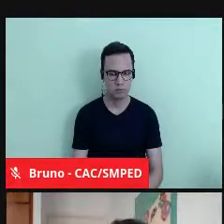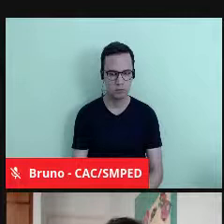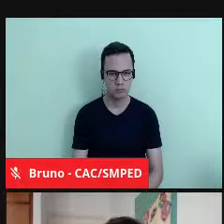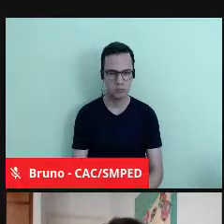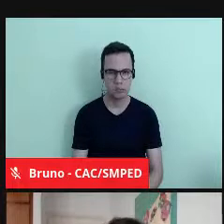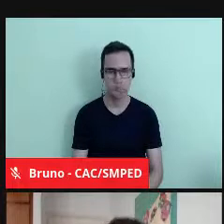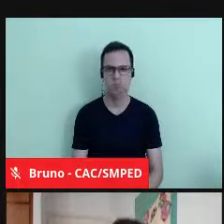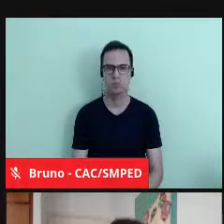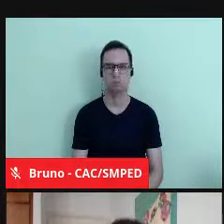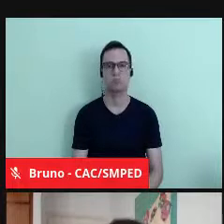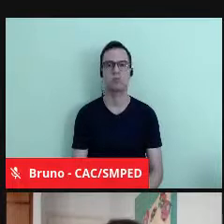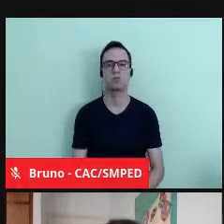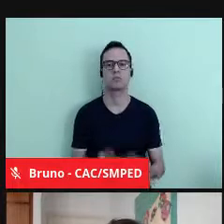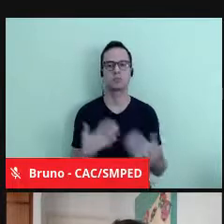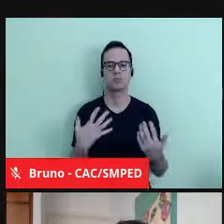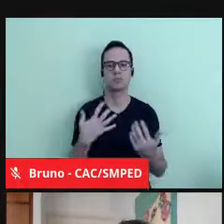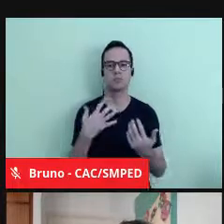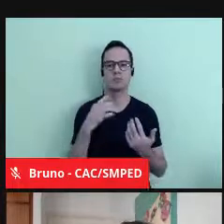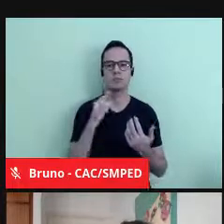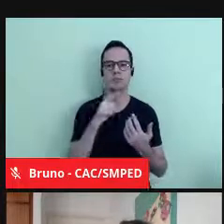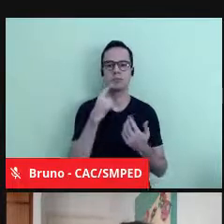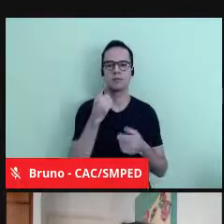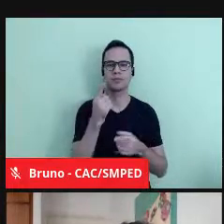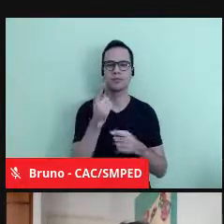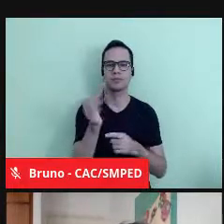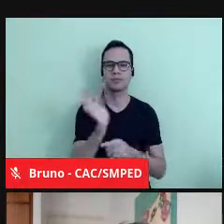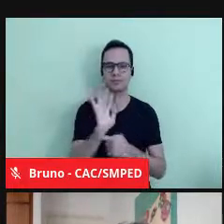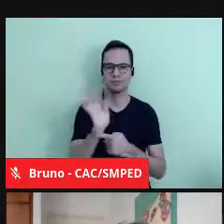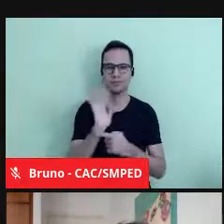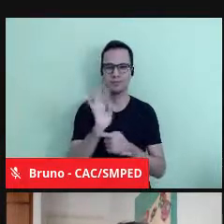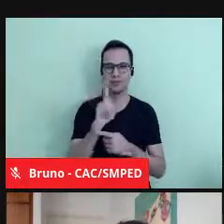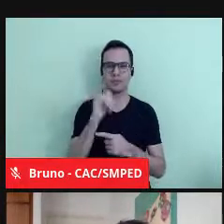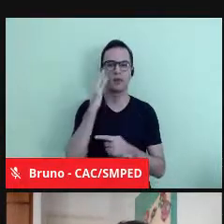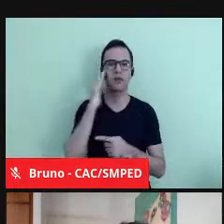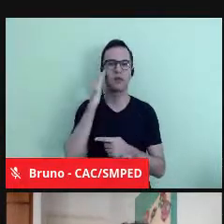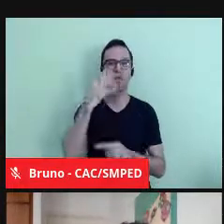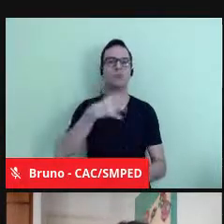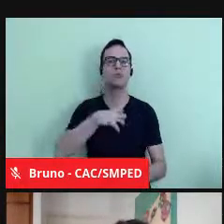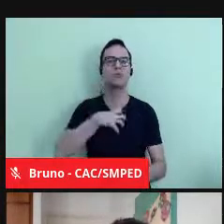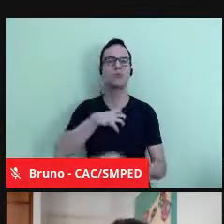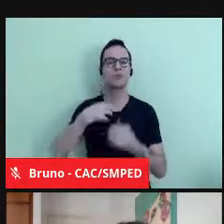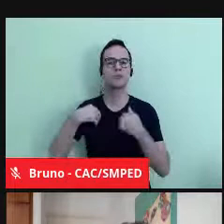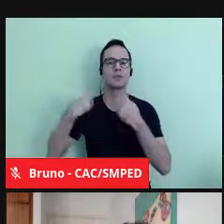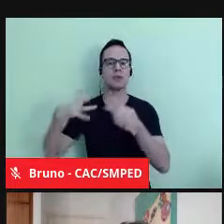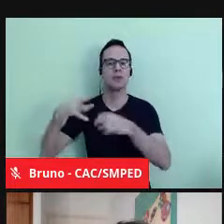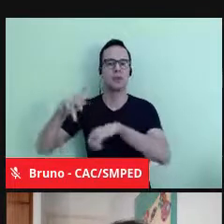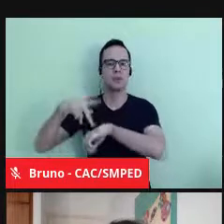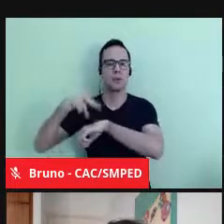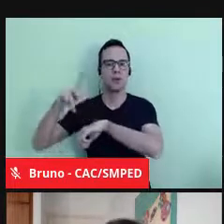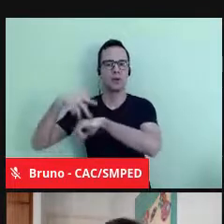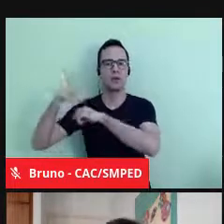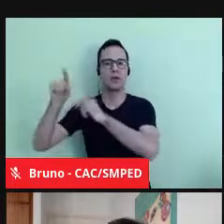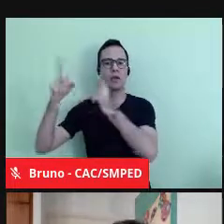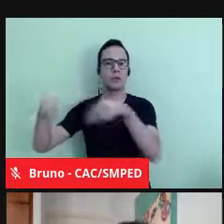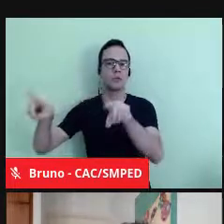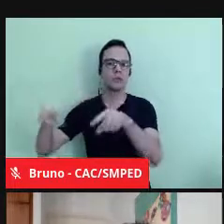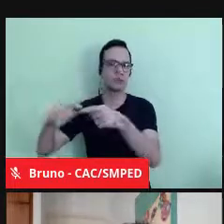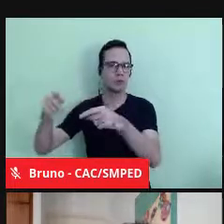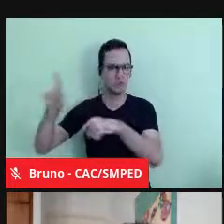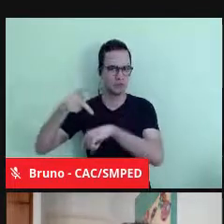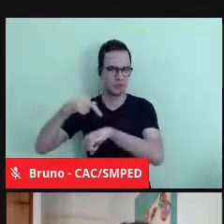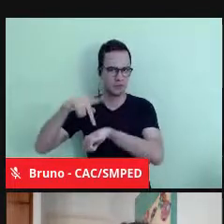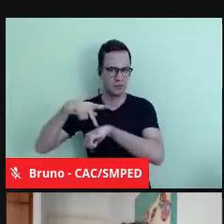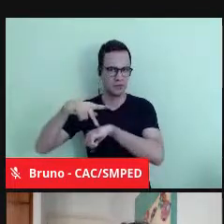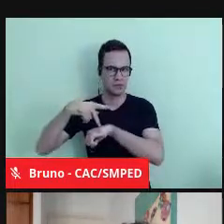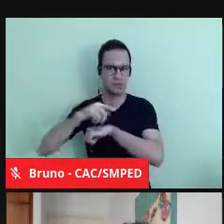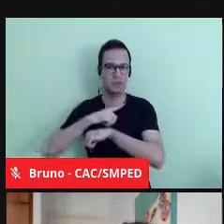Parar aqui. Na verdade, essa possibilidade da gente entender esses vários sotaques, né, desses vários países, as músicas desses países, tudo isso